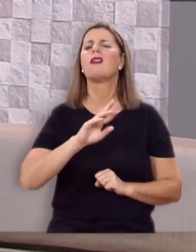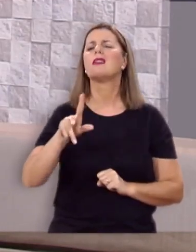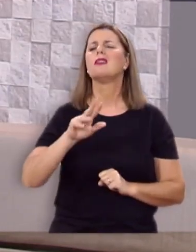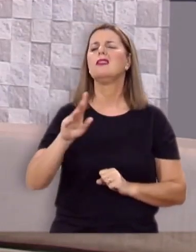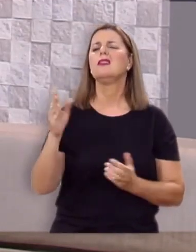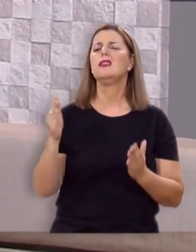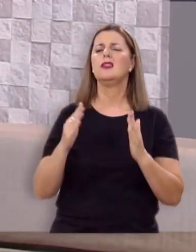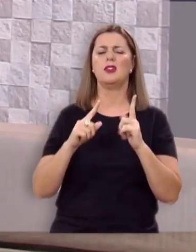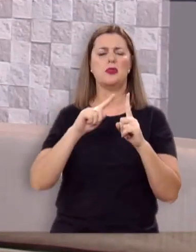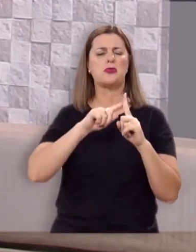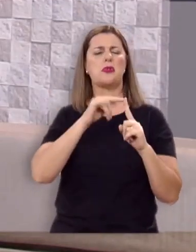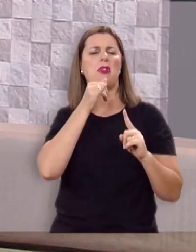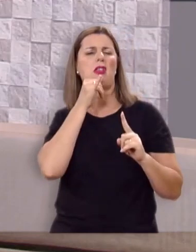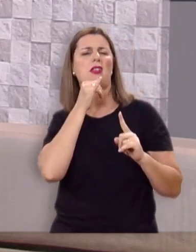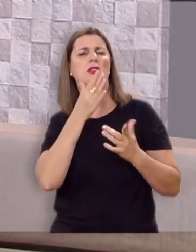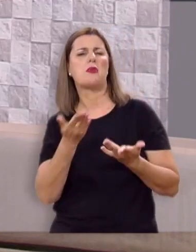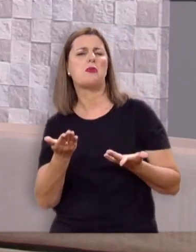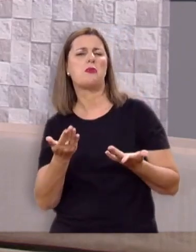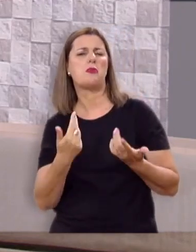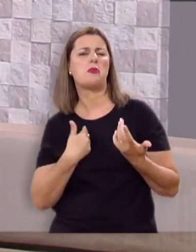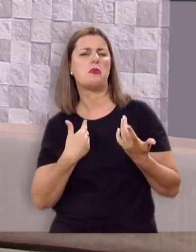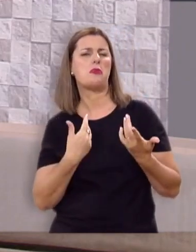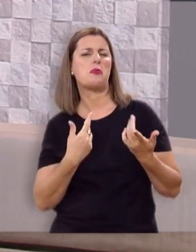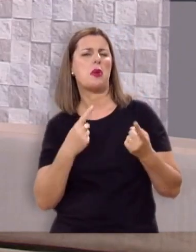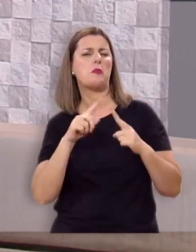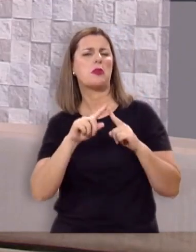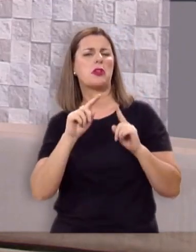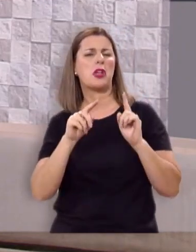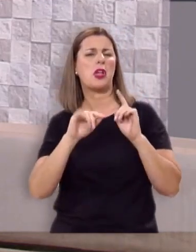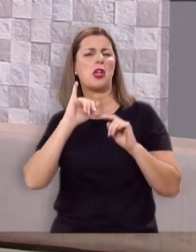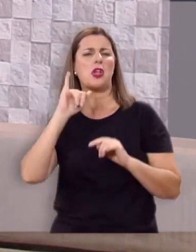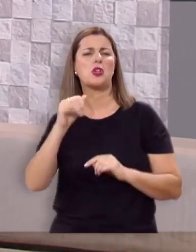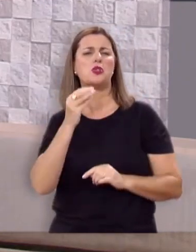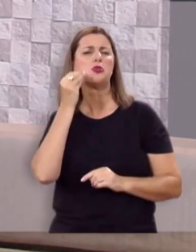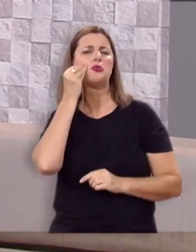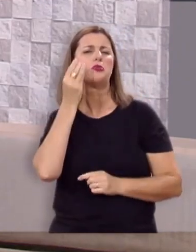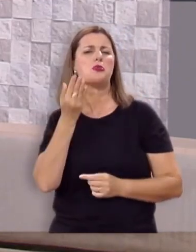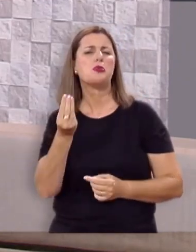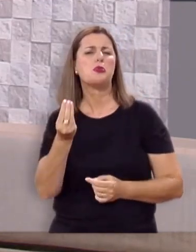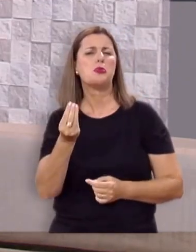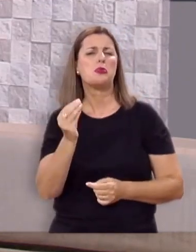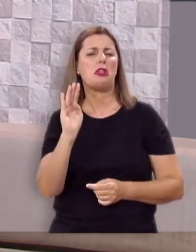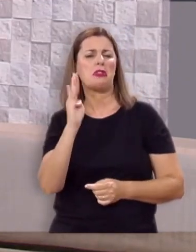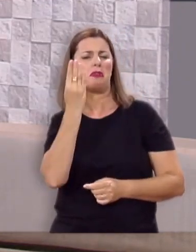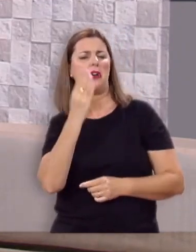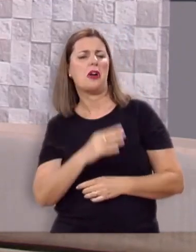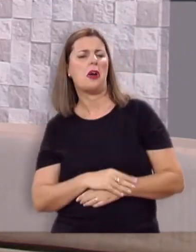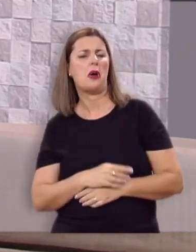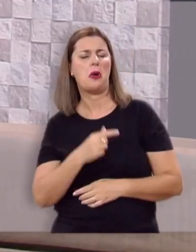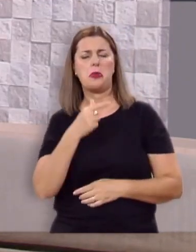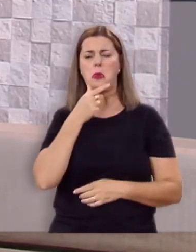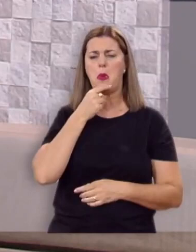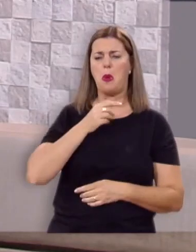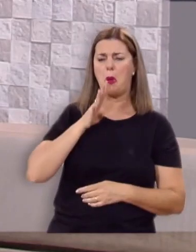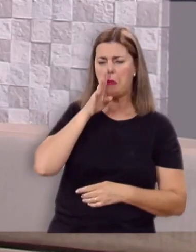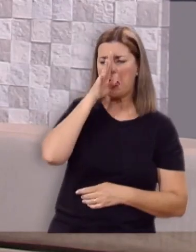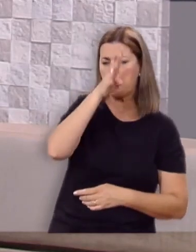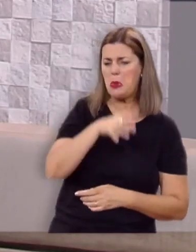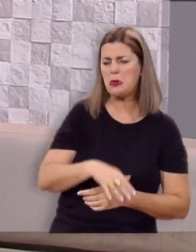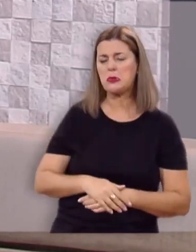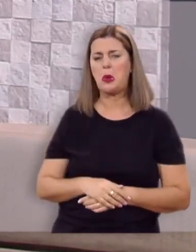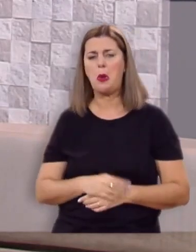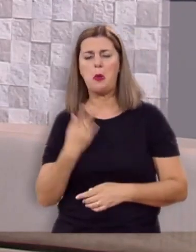Ele não foi para a cruz involuntariamente, ele não foi para a cruz porque Judas o traiu, porque o Sinédrio